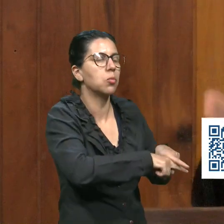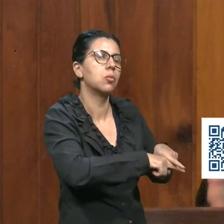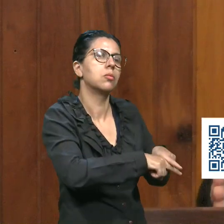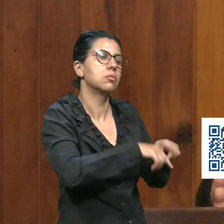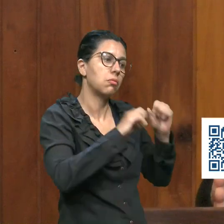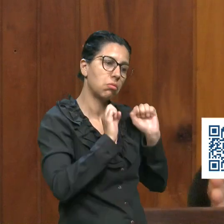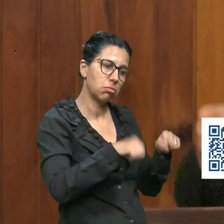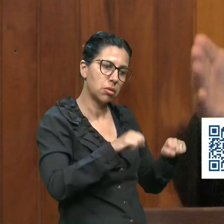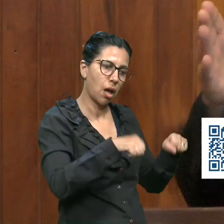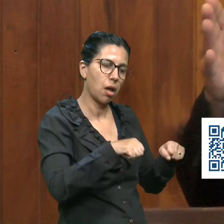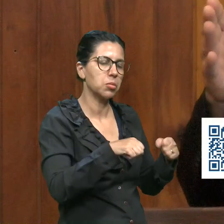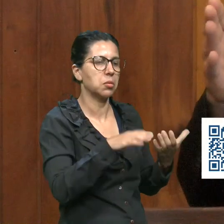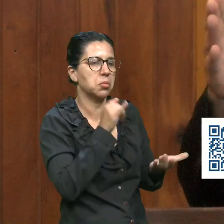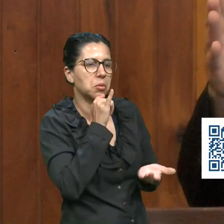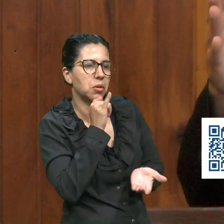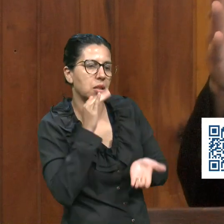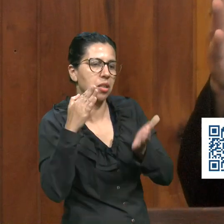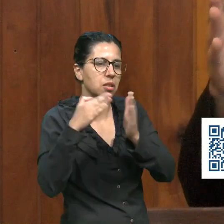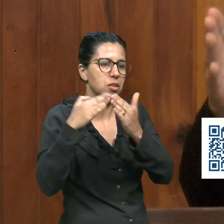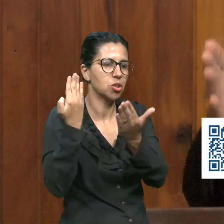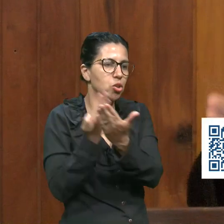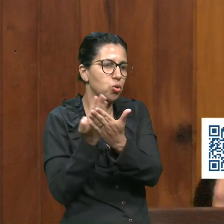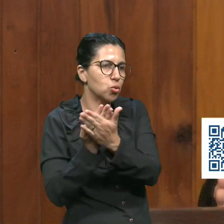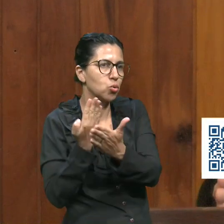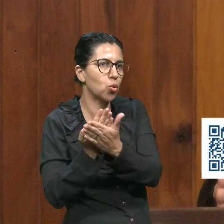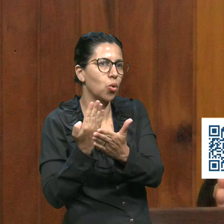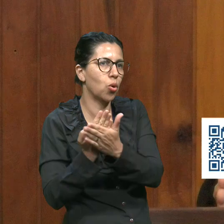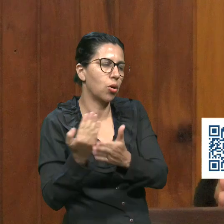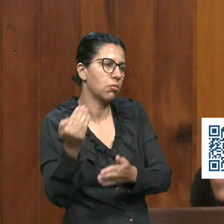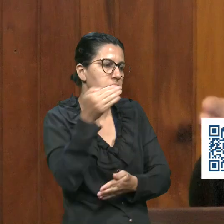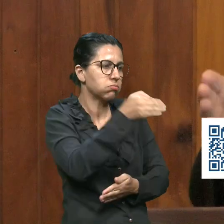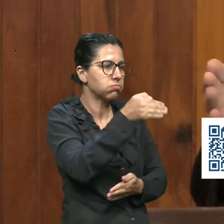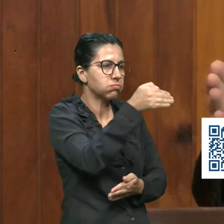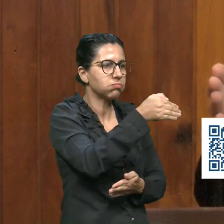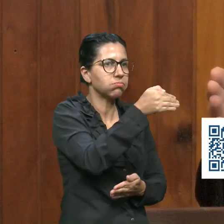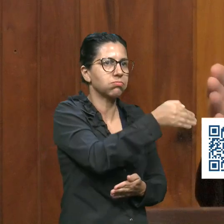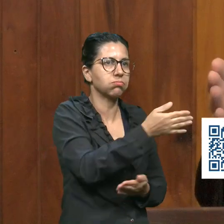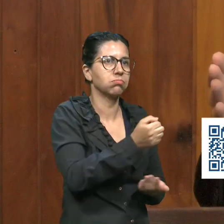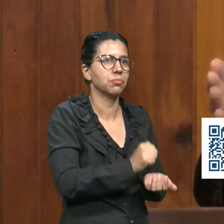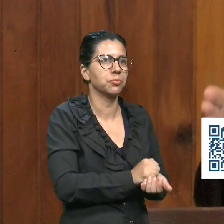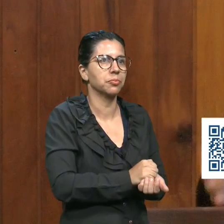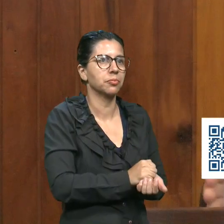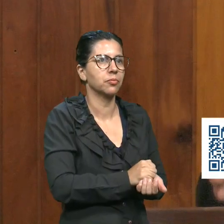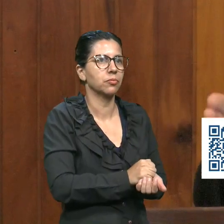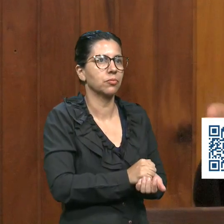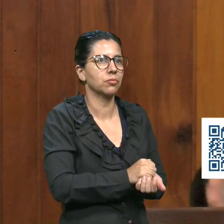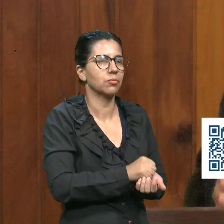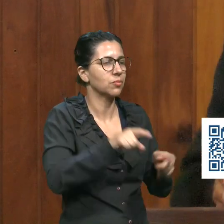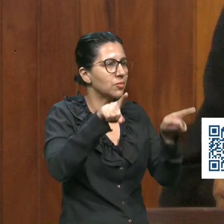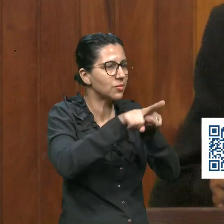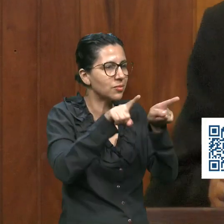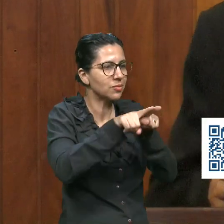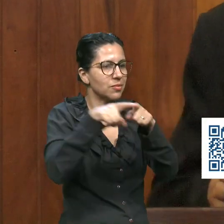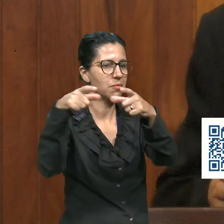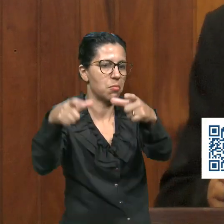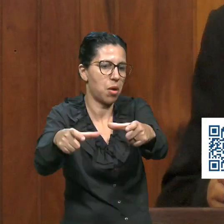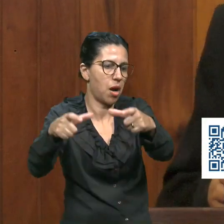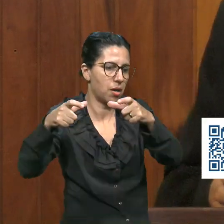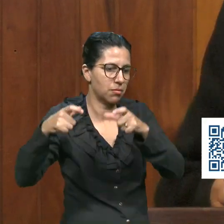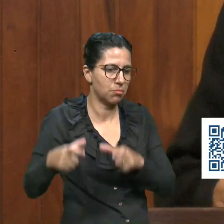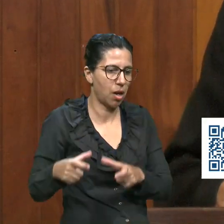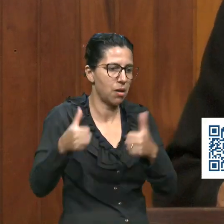por várias escolinhas, está num ponto estratégico. Ali nós temos o Costa e Silva Continental e, como eu